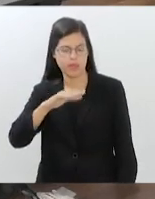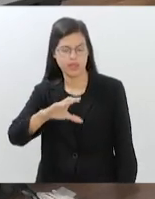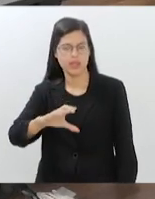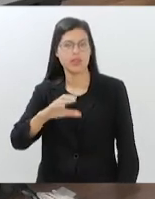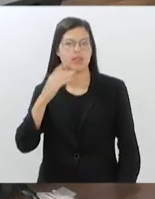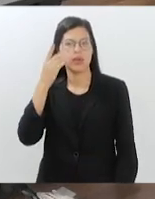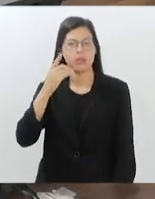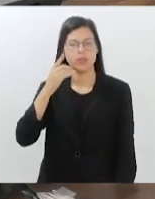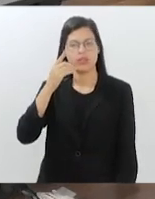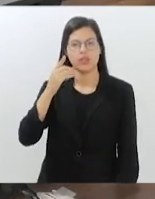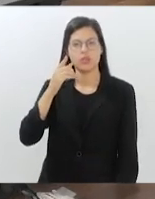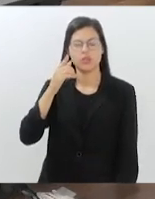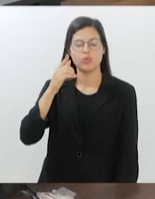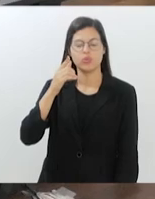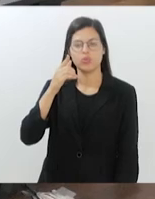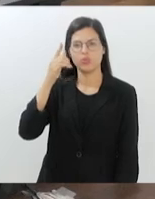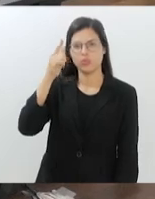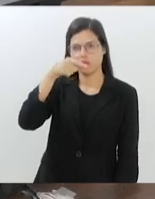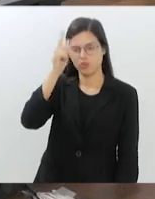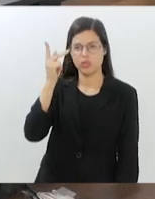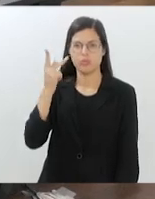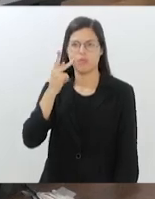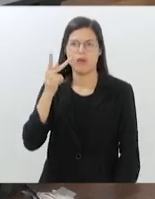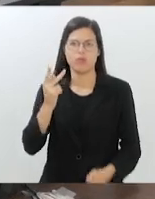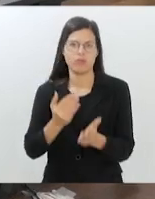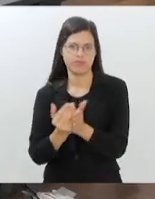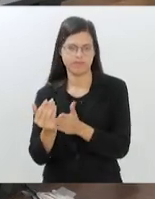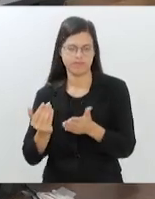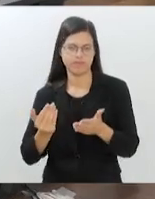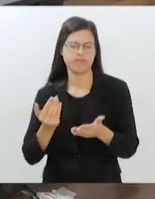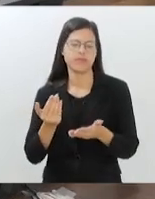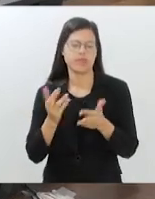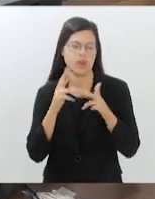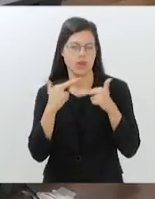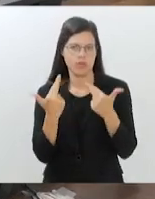Paulo então damos início ao trabalho de